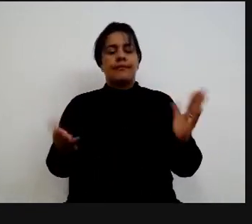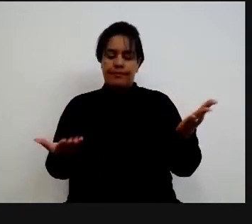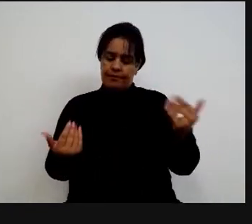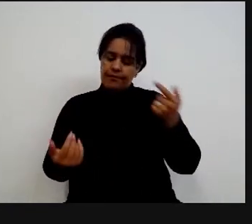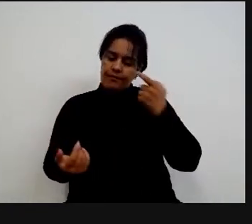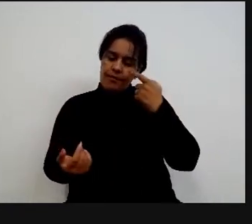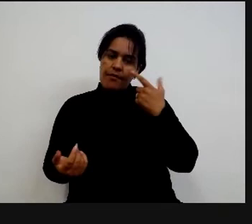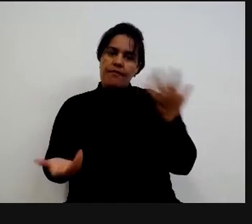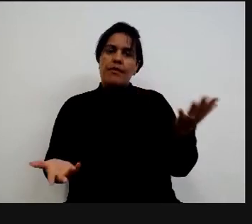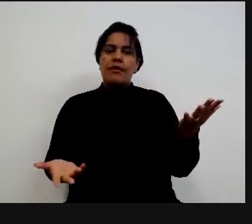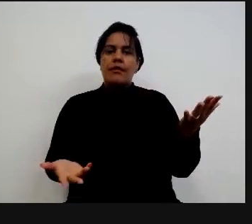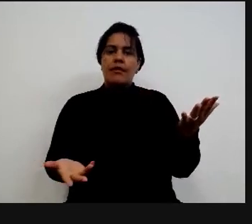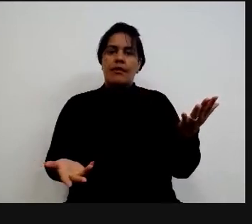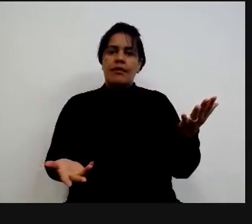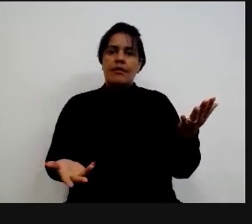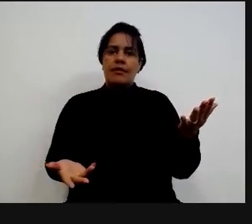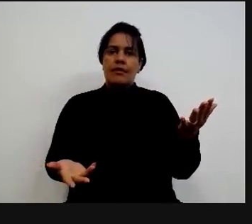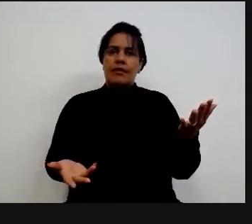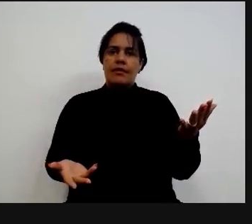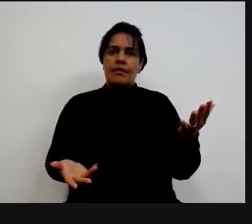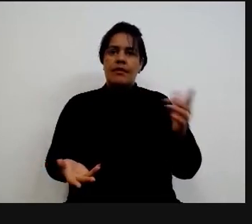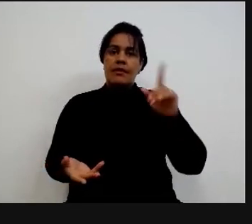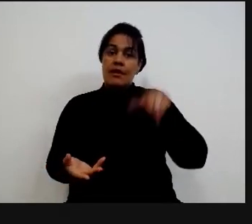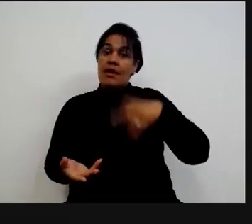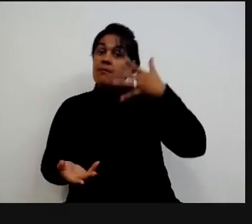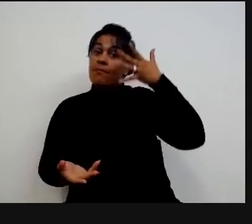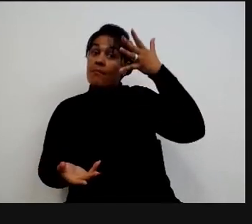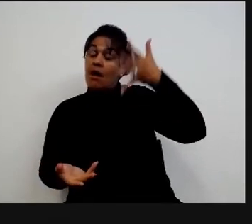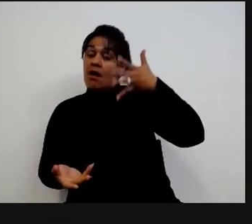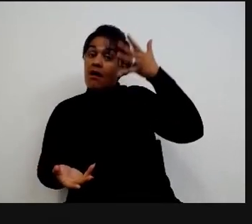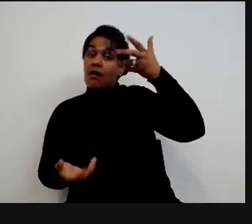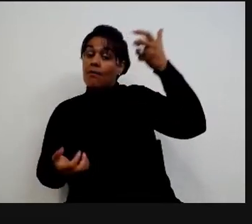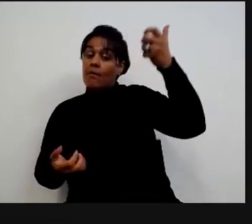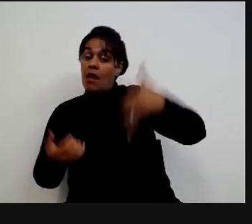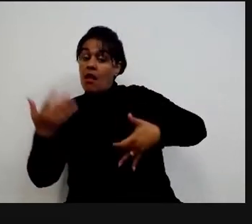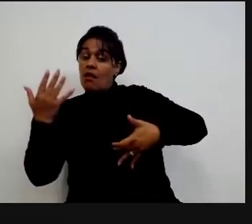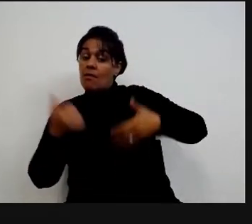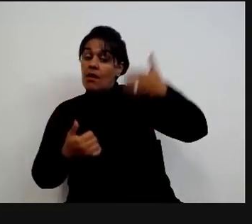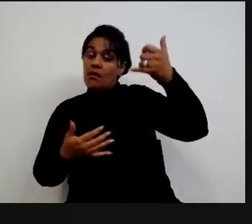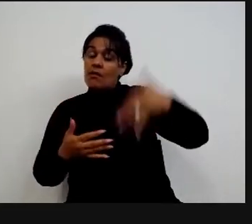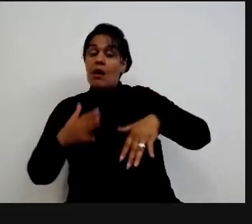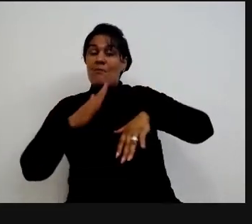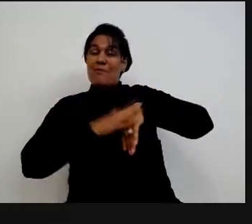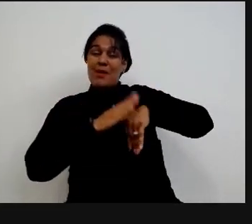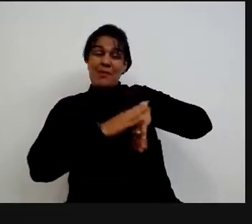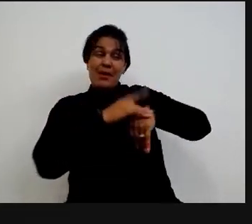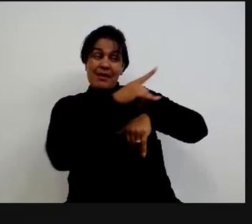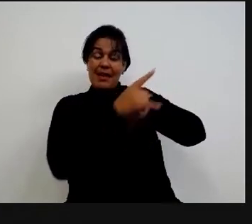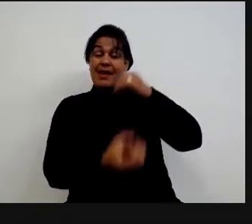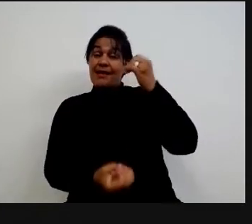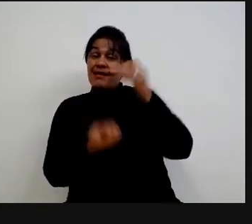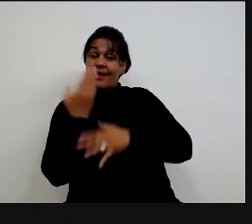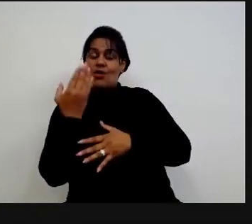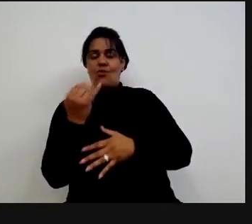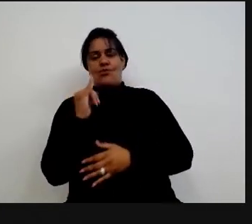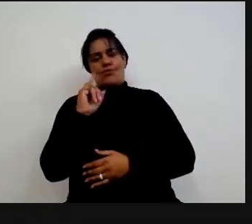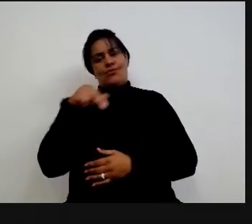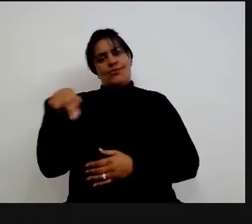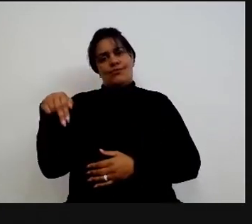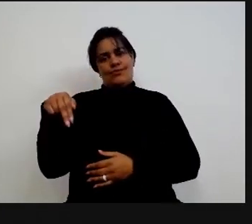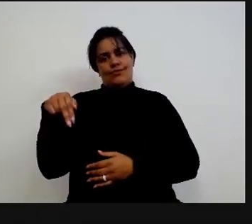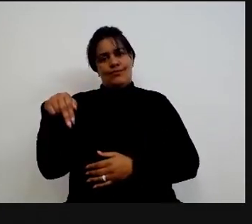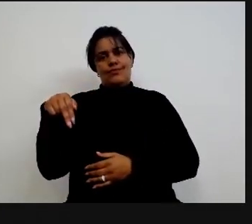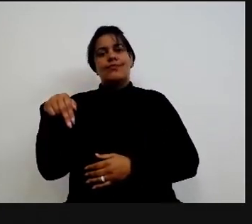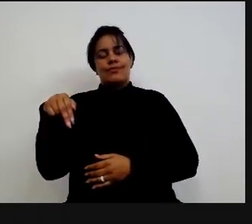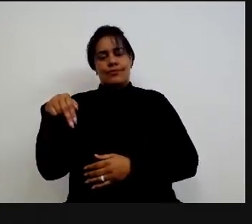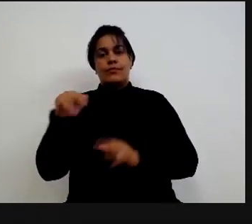abrimos o YouTube, abrimos toda a estrutura, mas é palestra de uma pessoa que elaborou a lei, não é um curso. né?